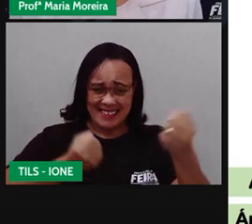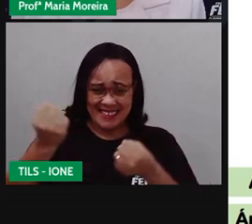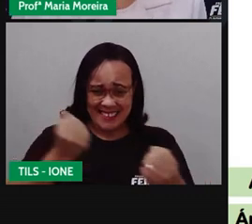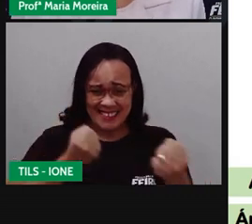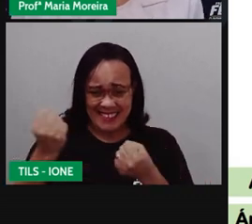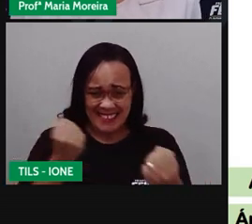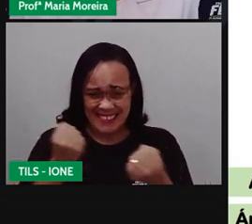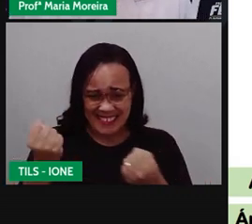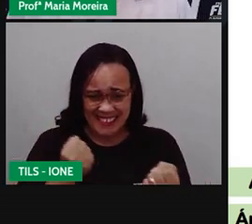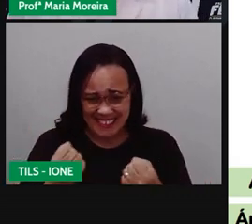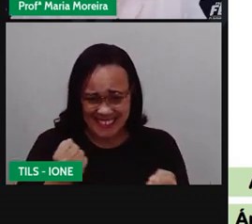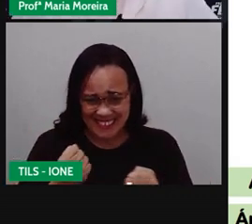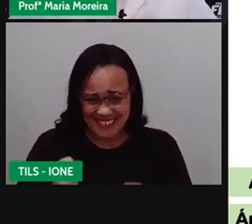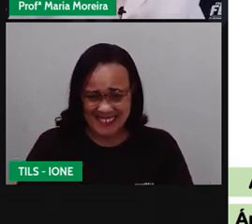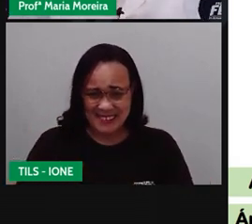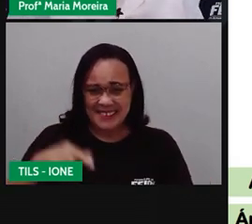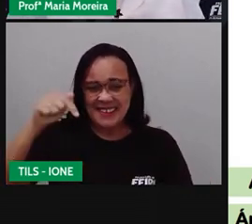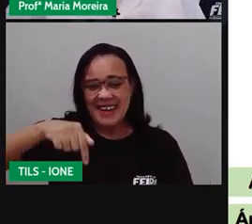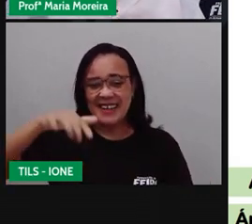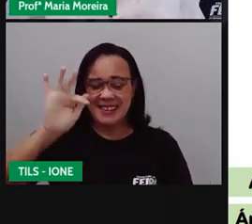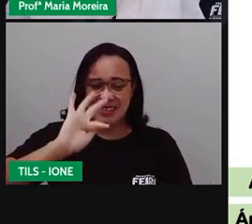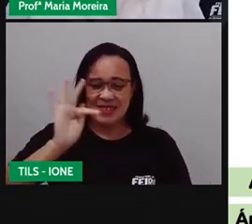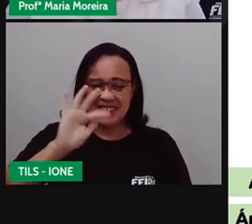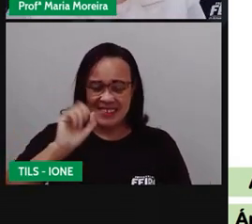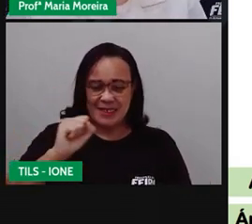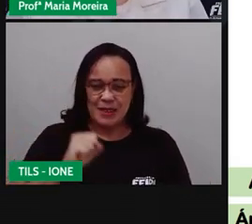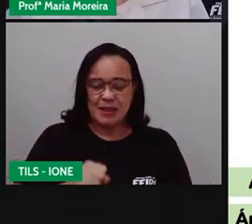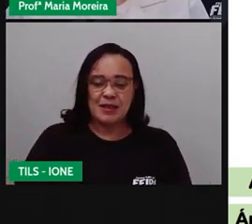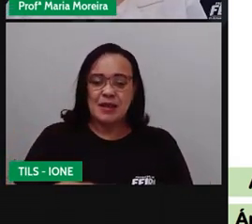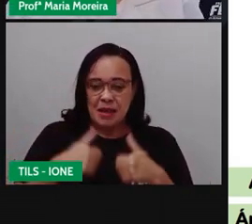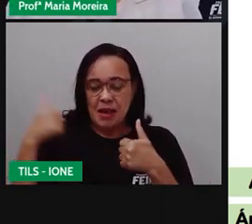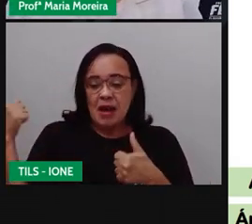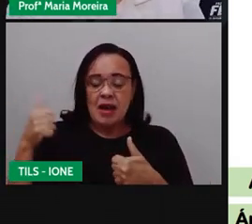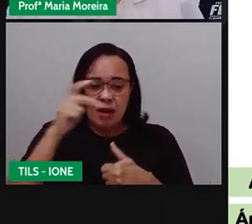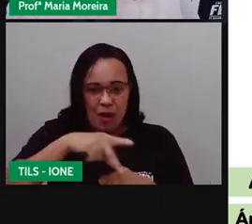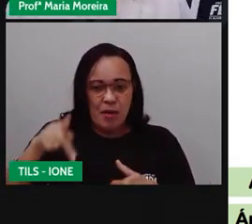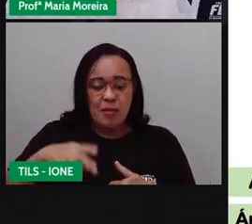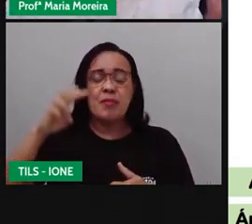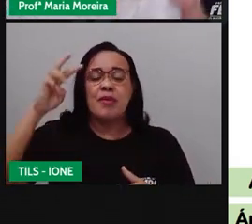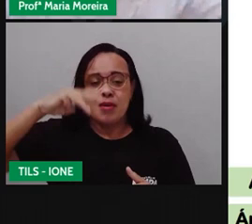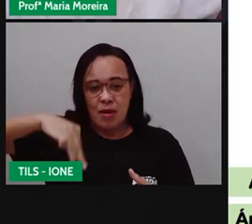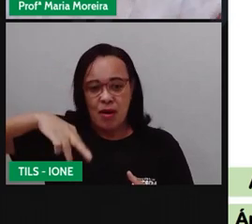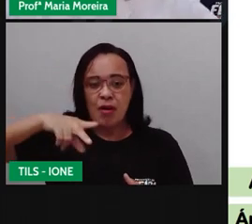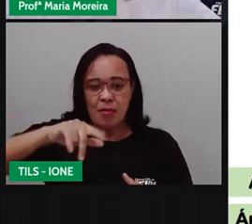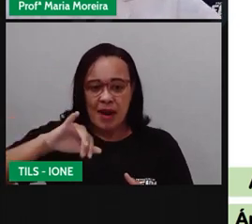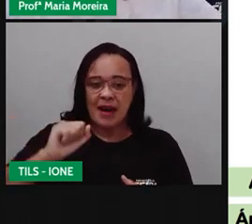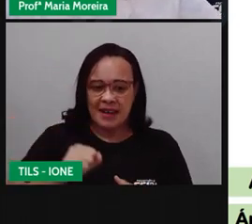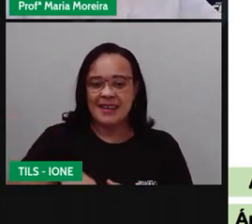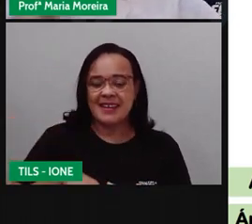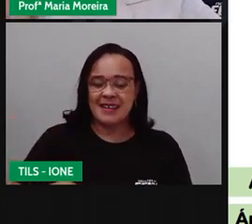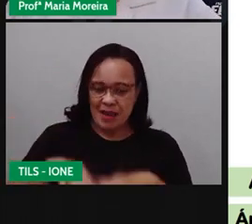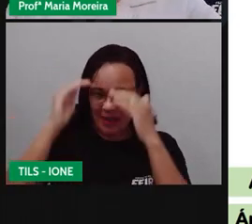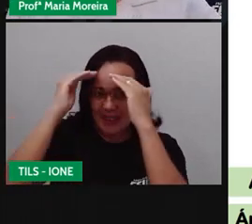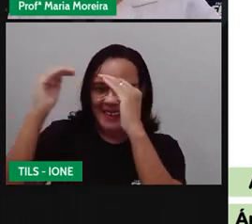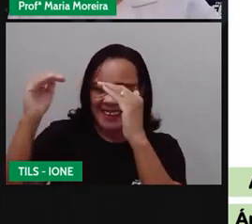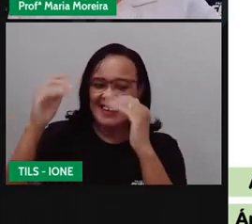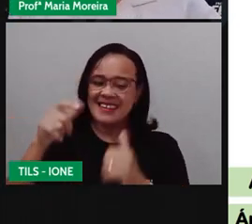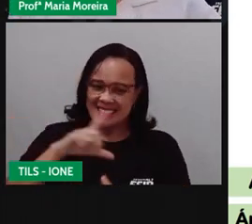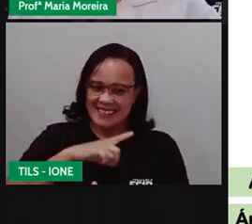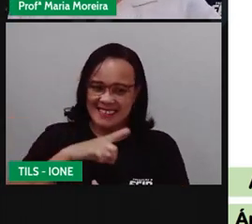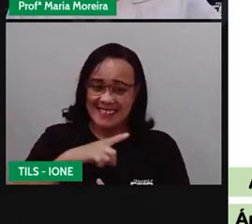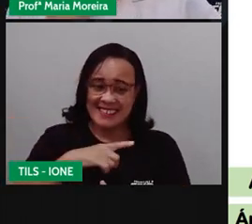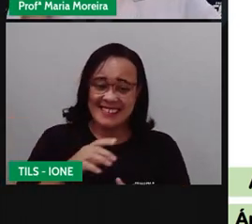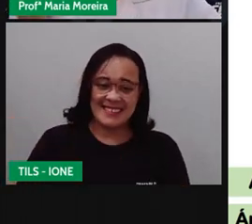Furiosos, Princesa do Sertão. Tá? Mentira. Para Maria é bem prudente, viu? Bom, meios de locomoção. Fora toda a resenha que já